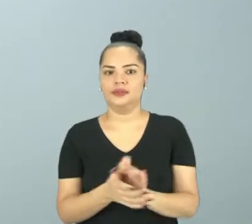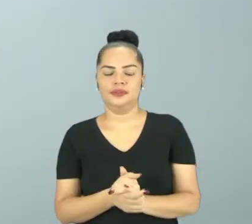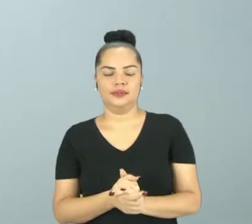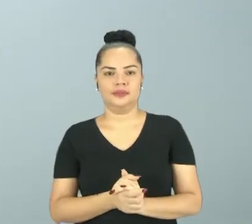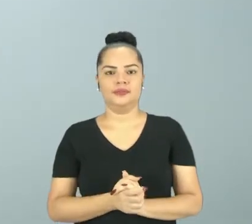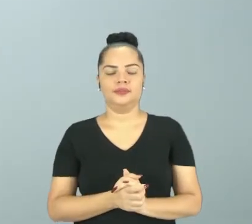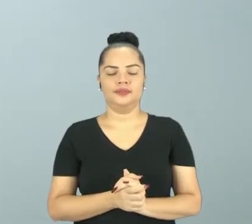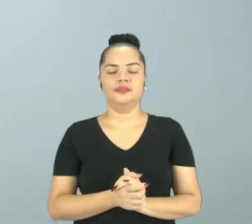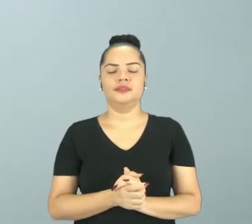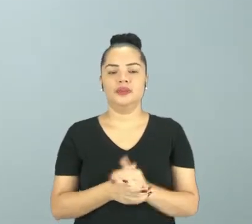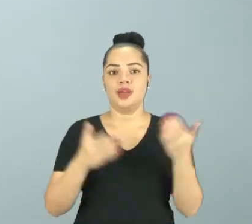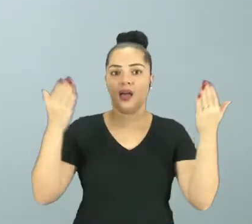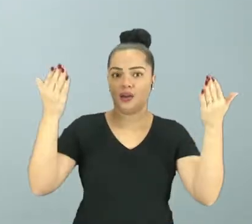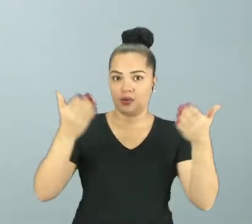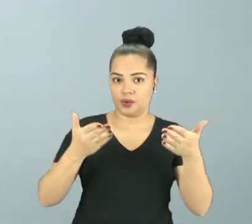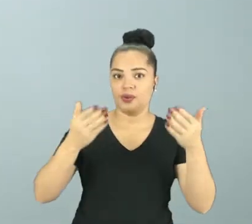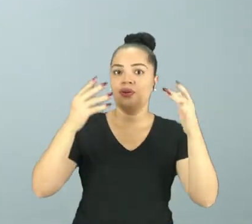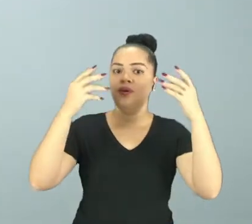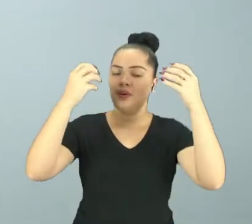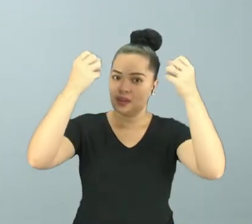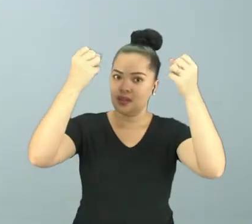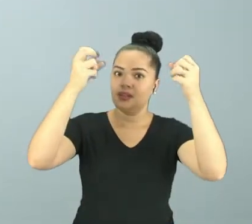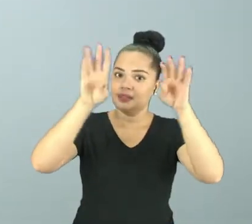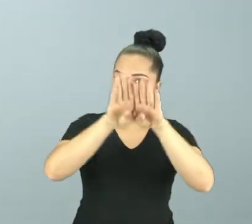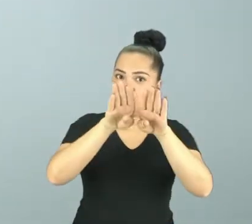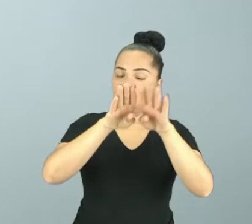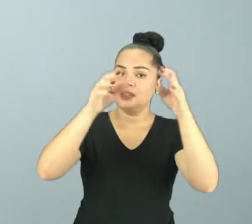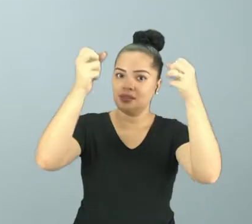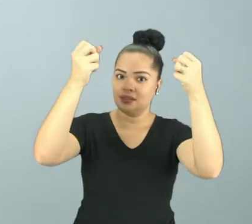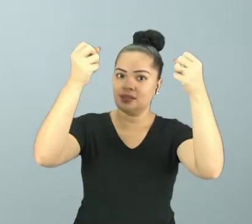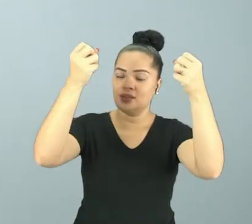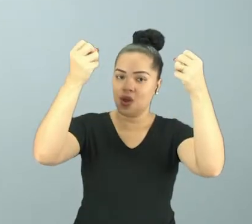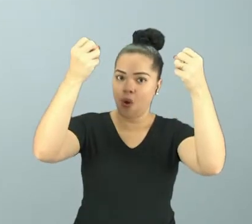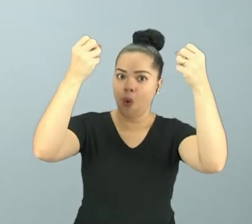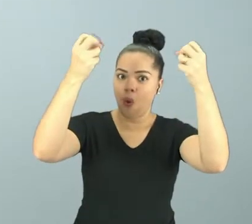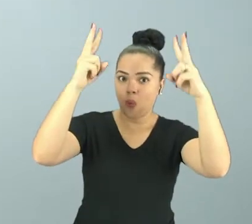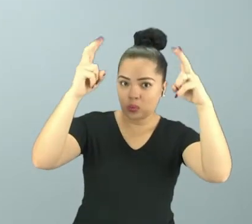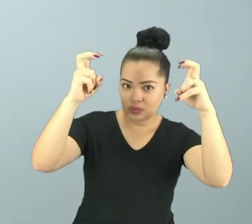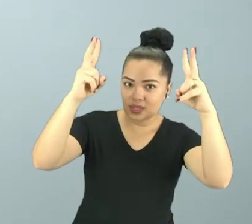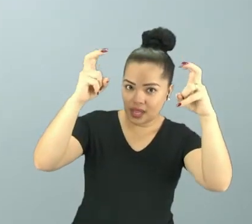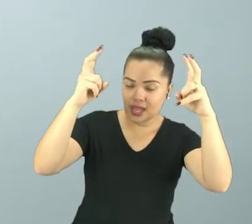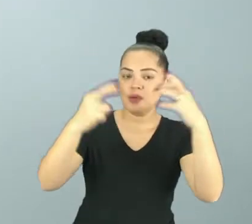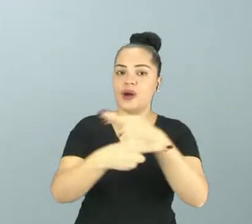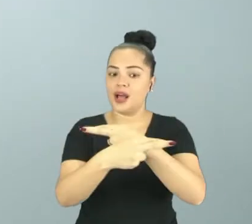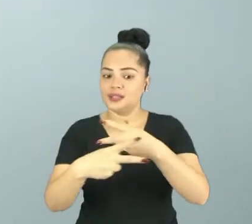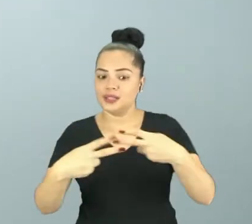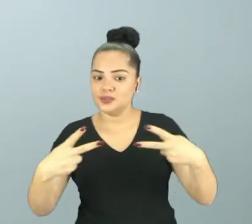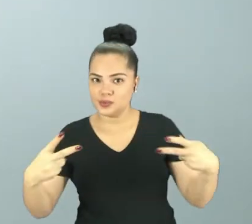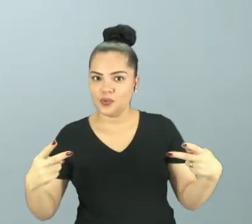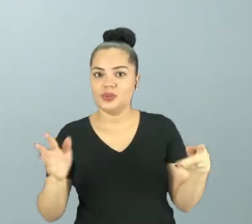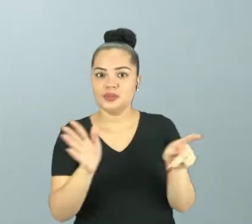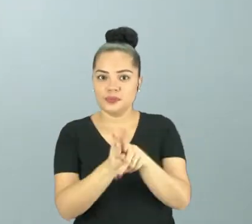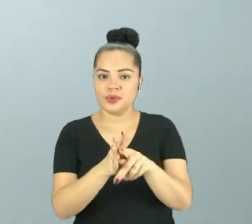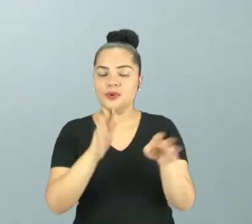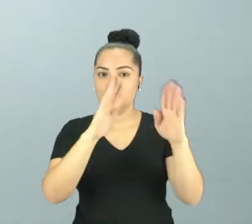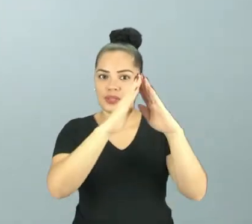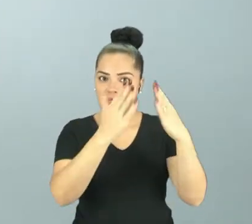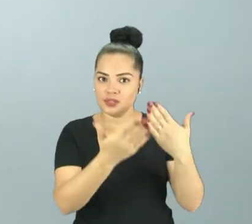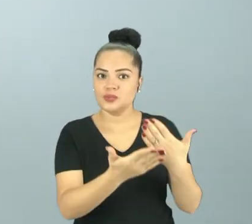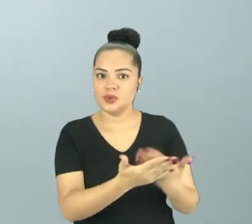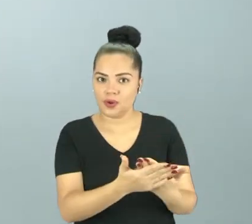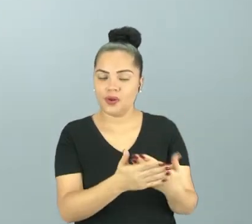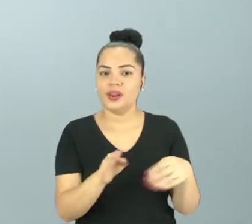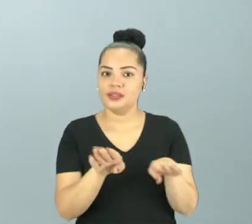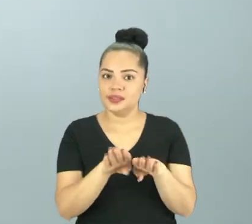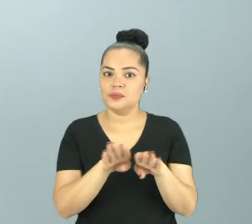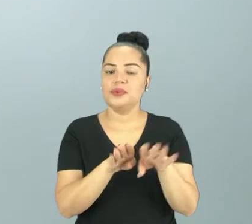Continuando ainda falando um pouquinho sobre essa classroom language, além dos objetos escolares, que são os school supplies, nós também